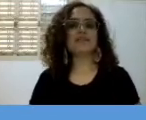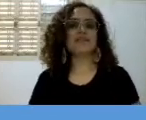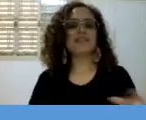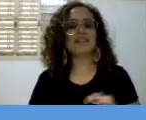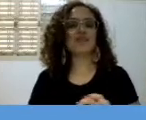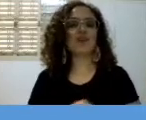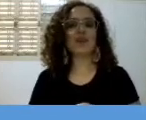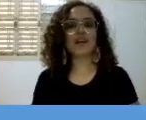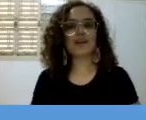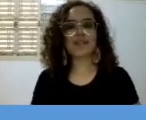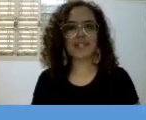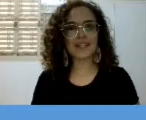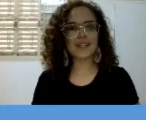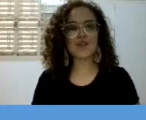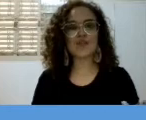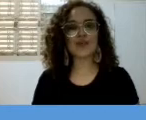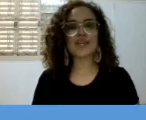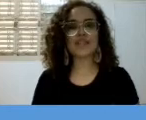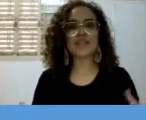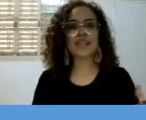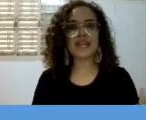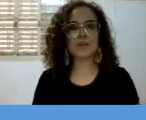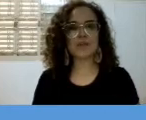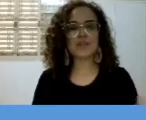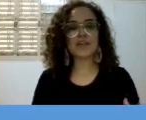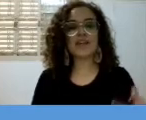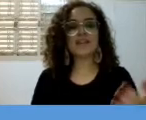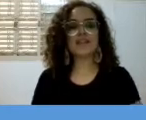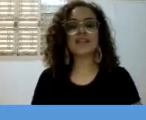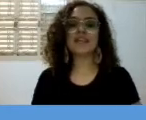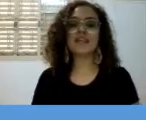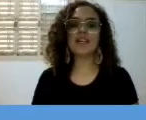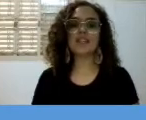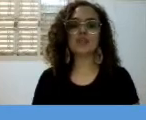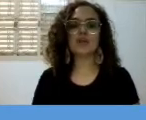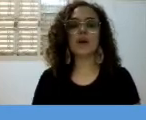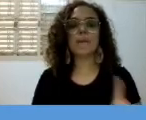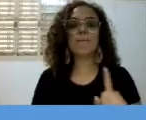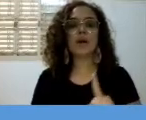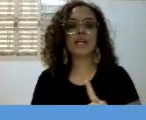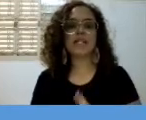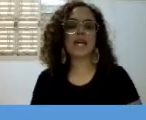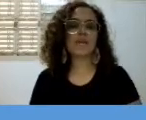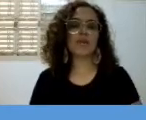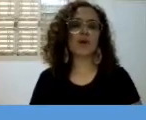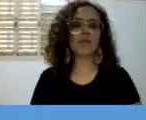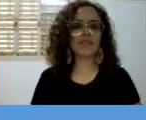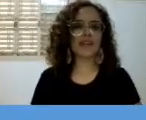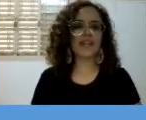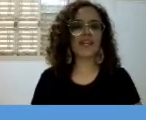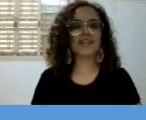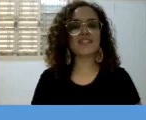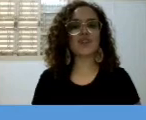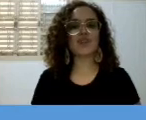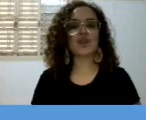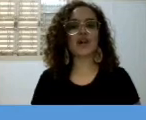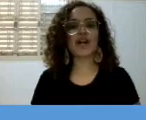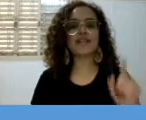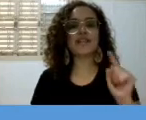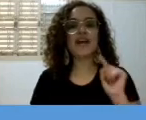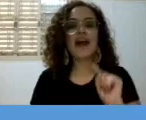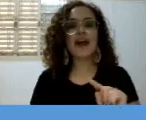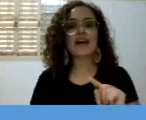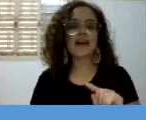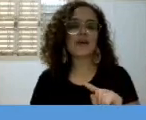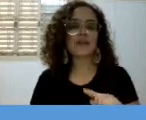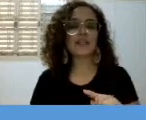podemos inserir qualquer quadrinha que nós conhecemos nesse ritmo. Por exemplo, como ficaria se a gente